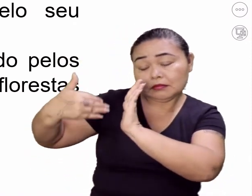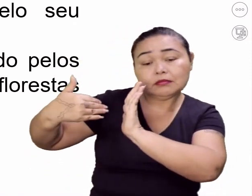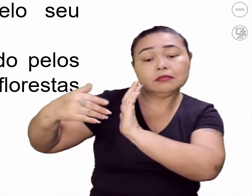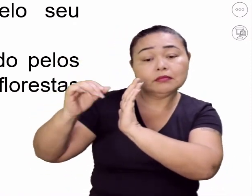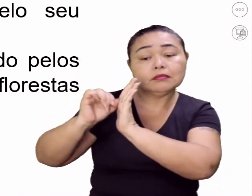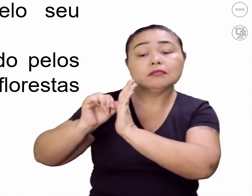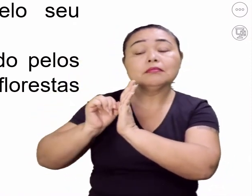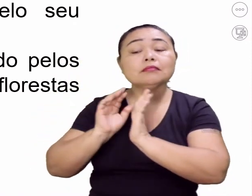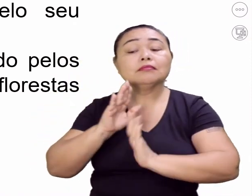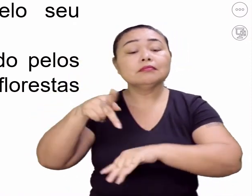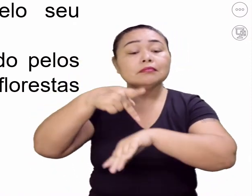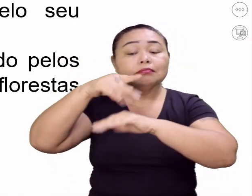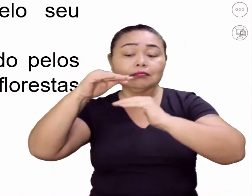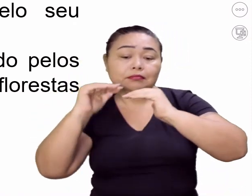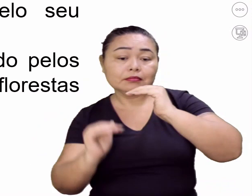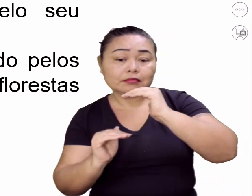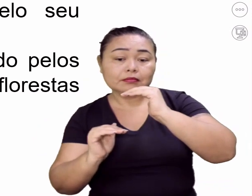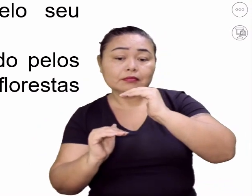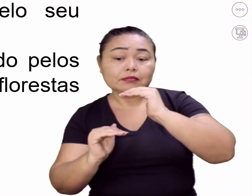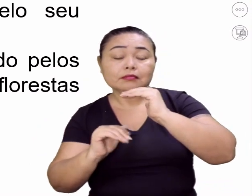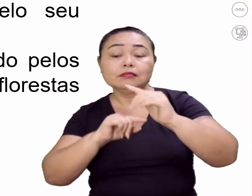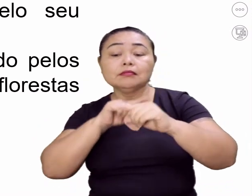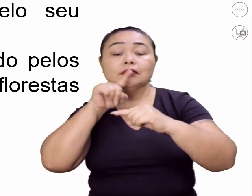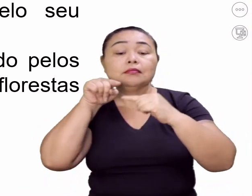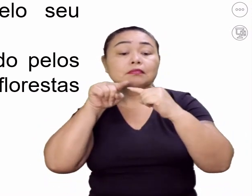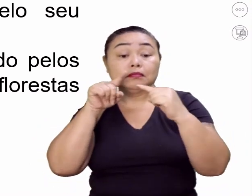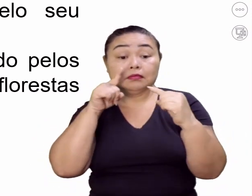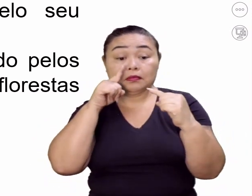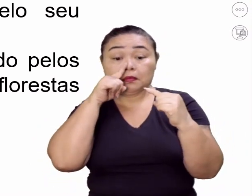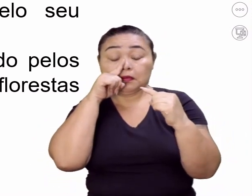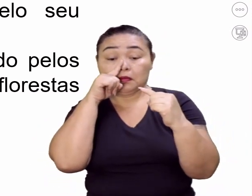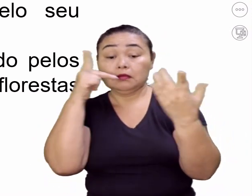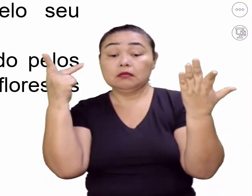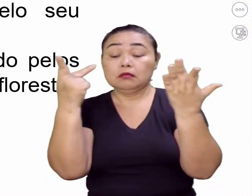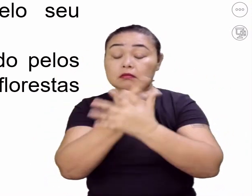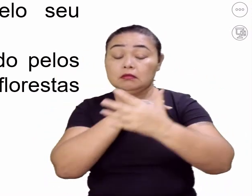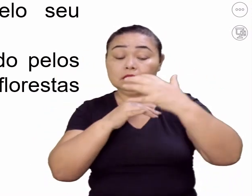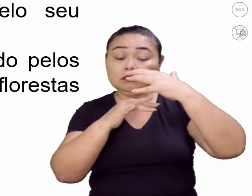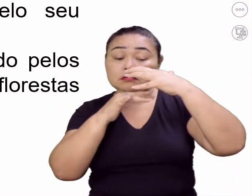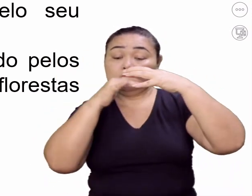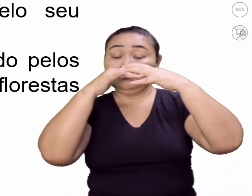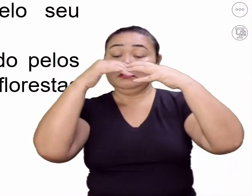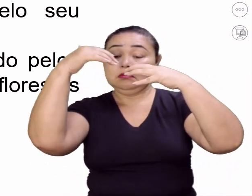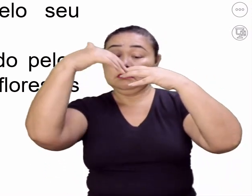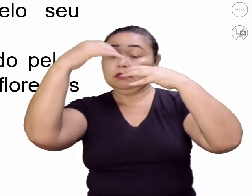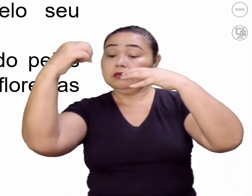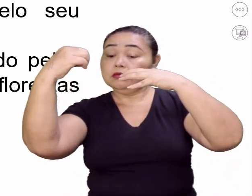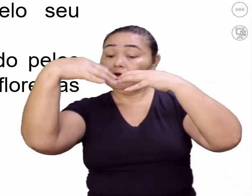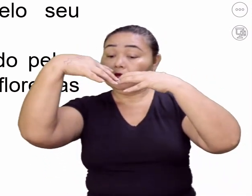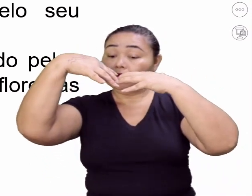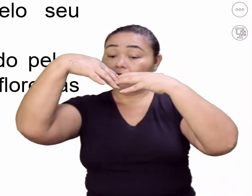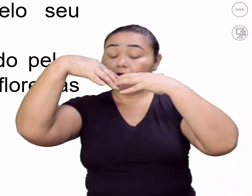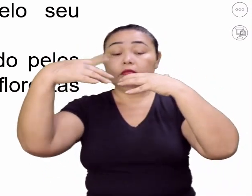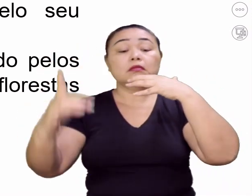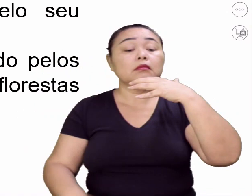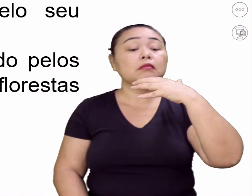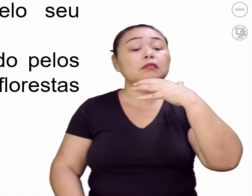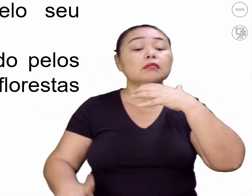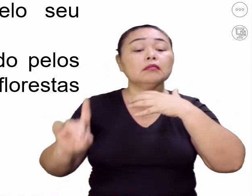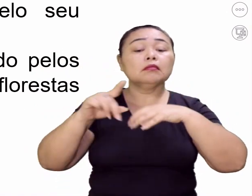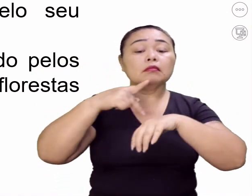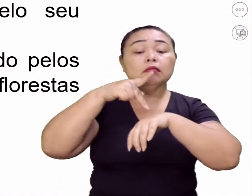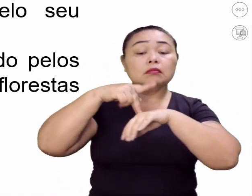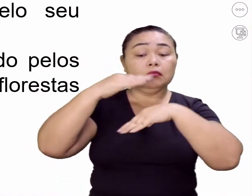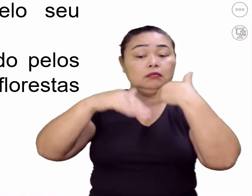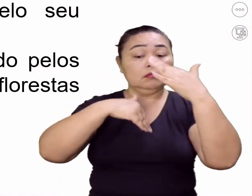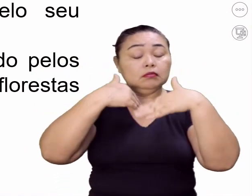especialmente nos países subdesenvolvidos, em função dos perigos ocasionados pelo efeito estufa. B. Os